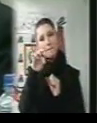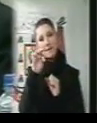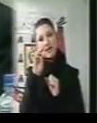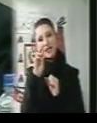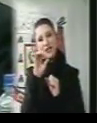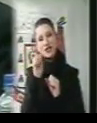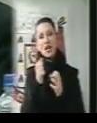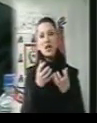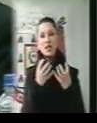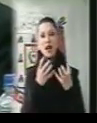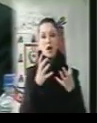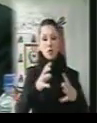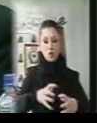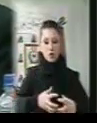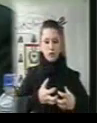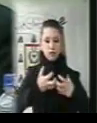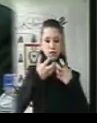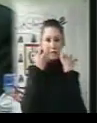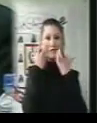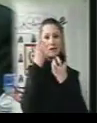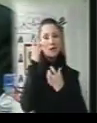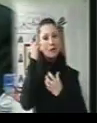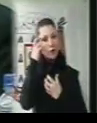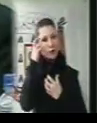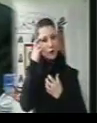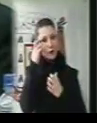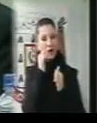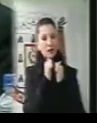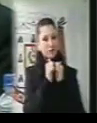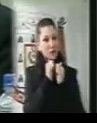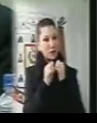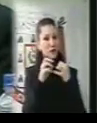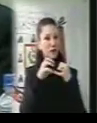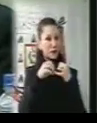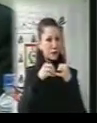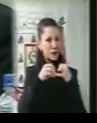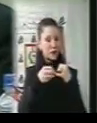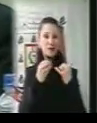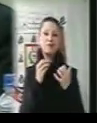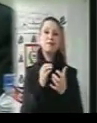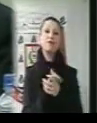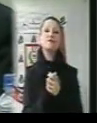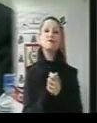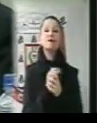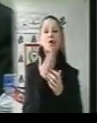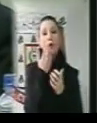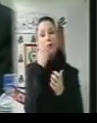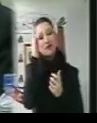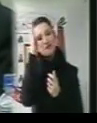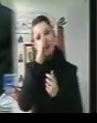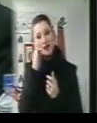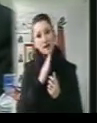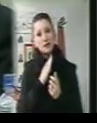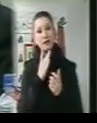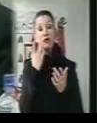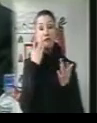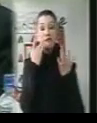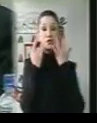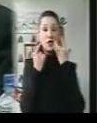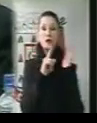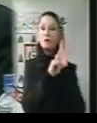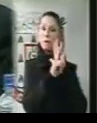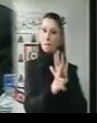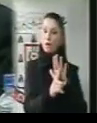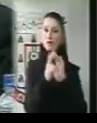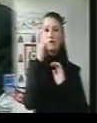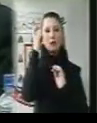cultura do prato mais brasileiro que existe, o arroz e feijão. E esta peça traz isso, resgata desta